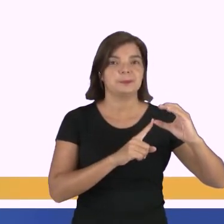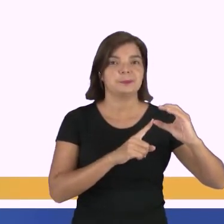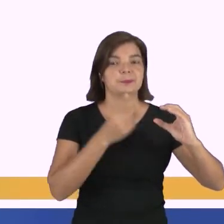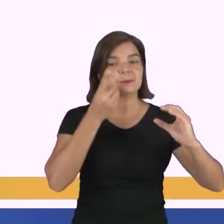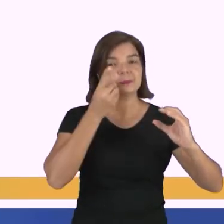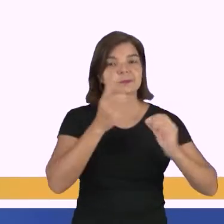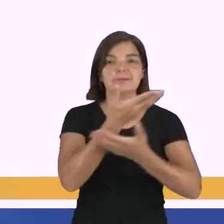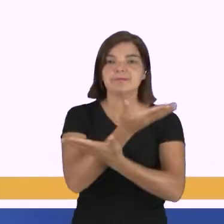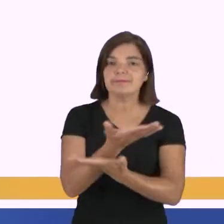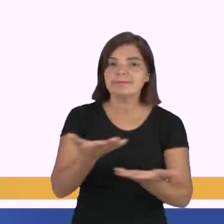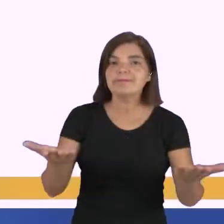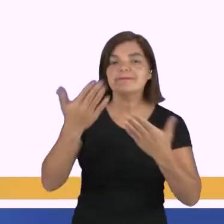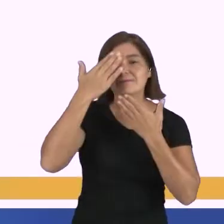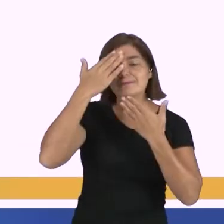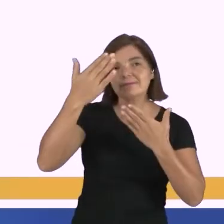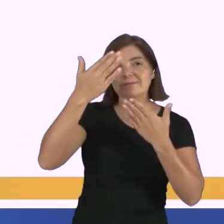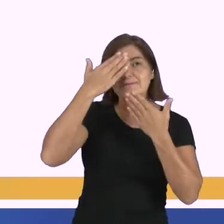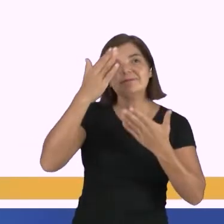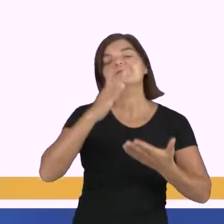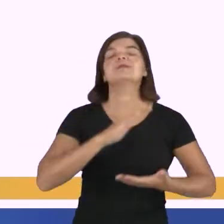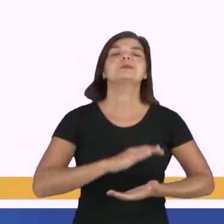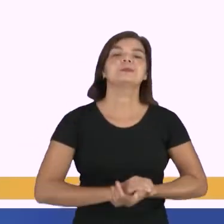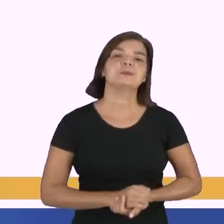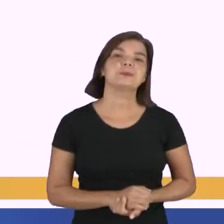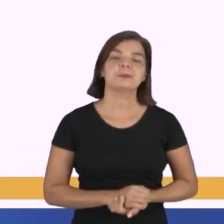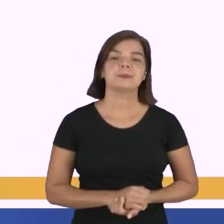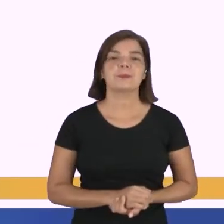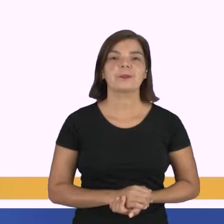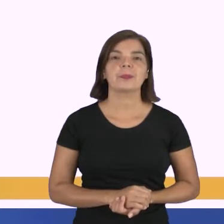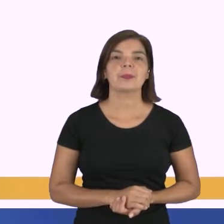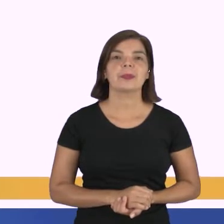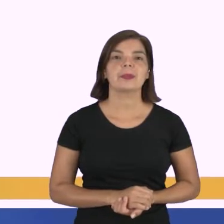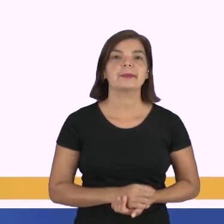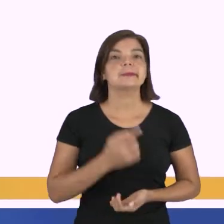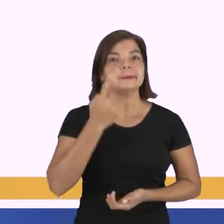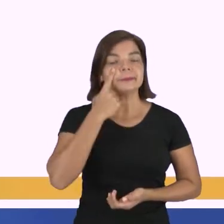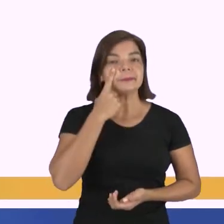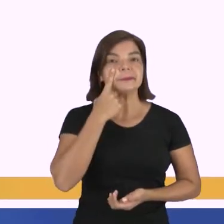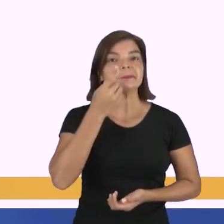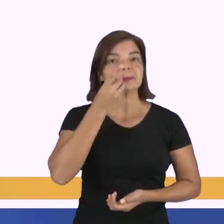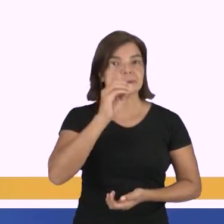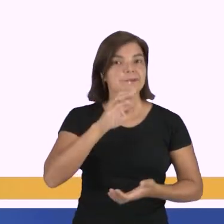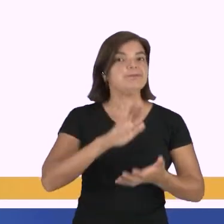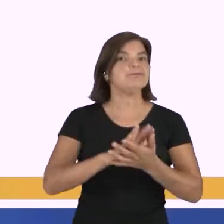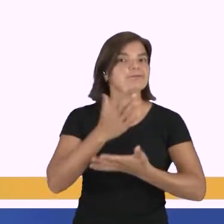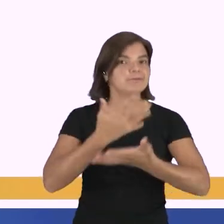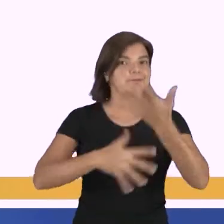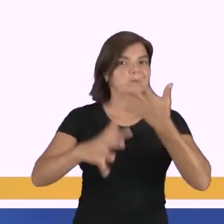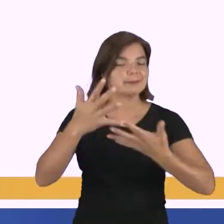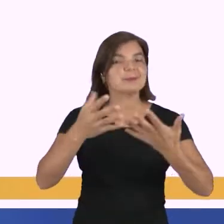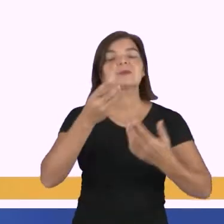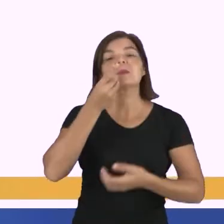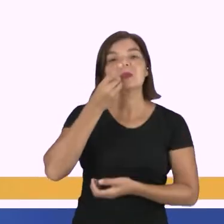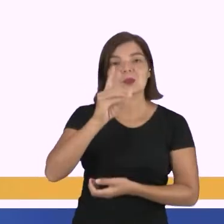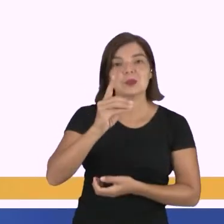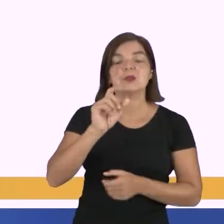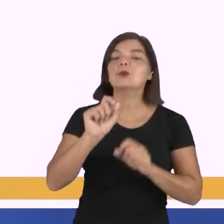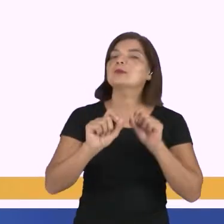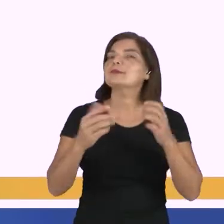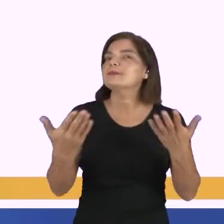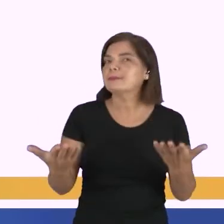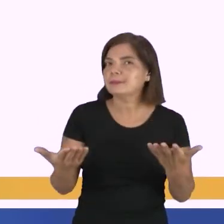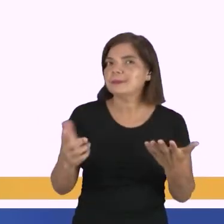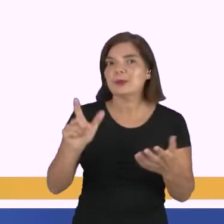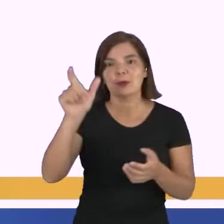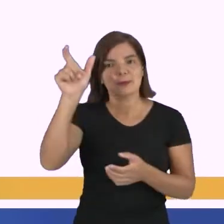de Ação de Graças. E letra D, Independence Day, Dia da Independência. Essas são as datas comemorativas. Agora, a data em que elas são celebradas,